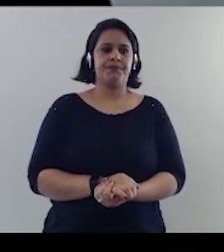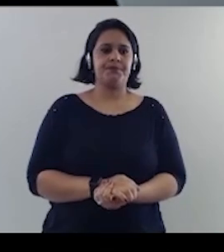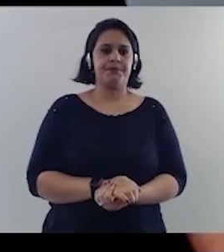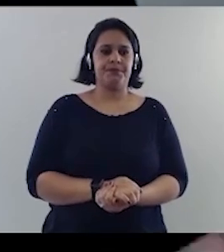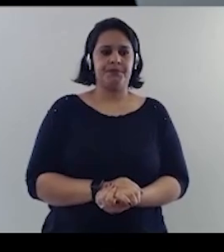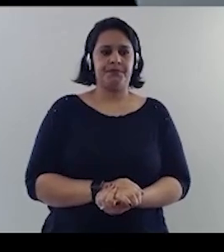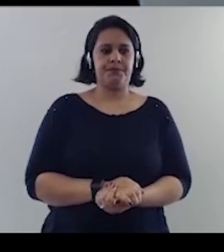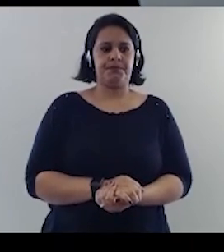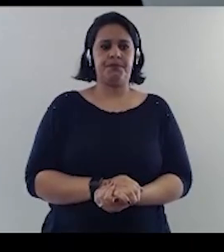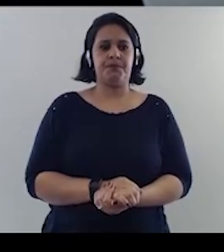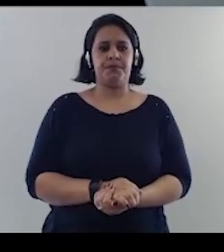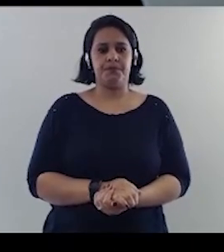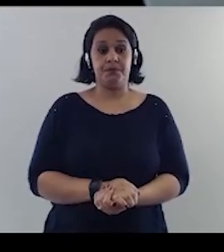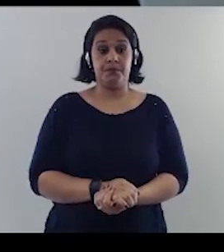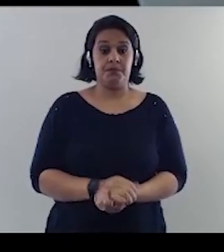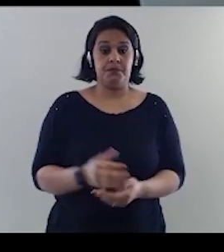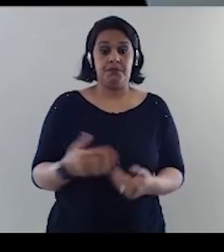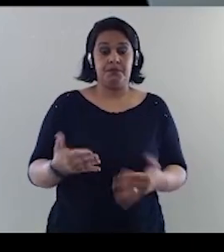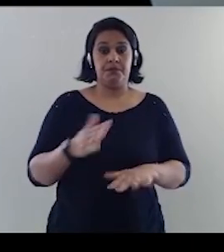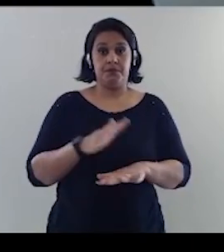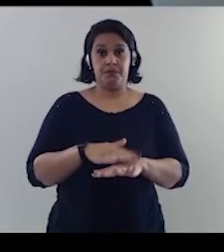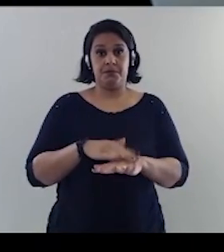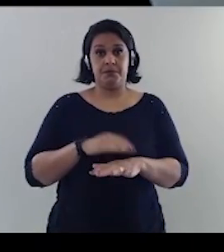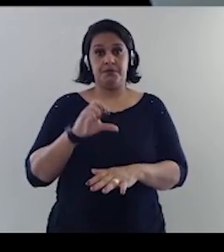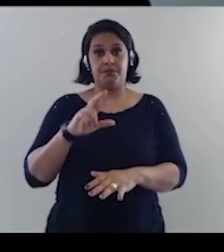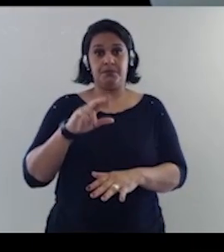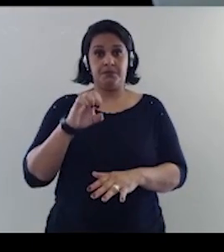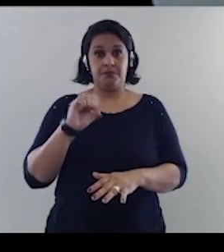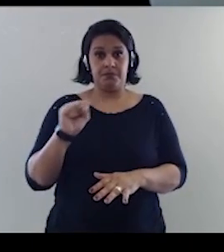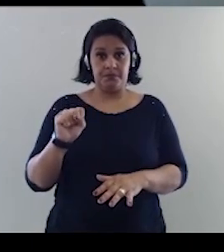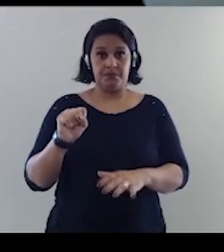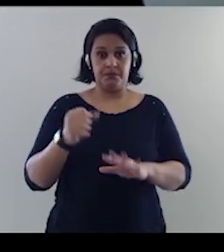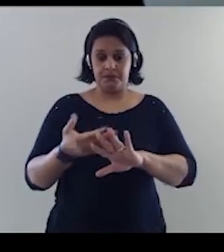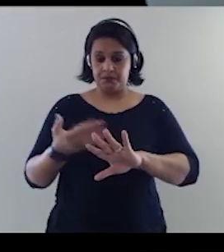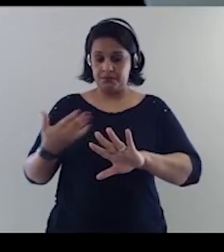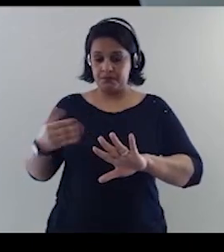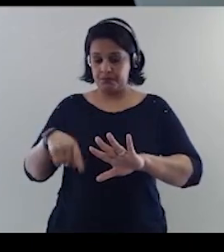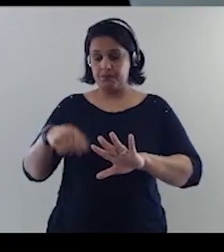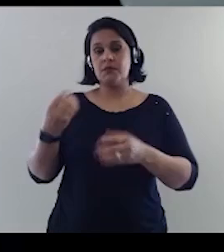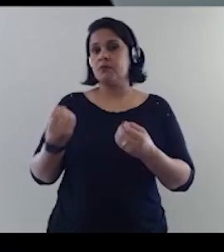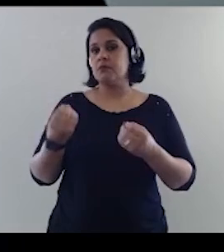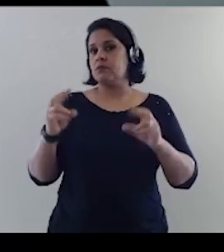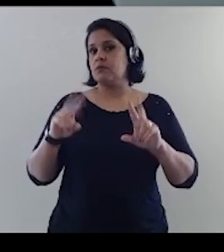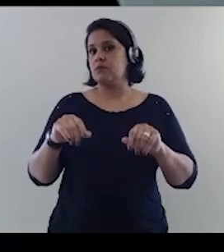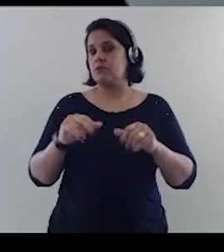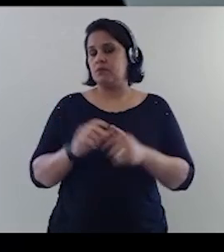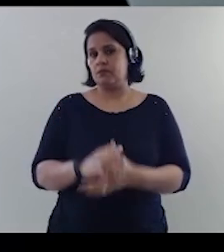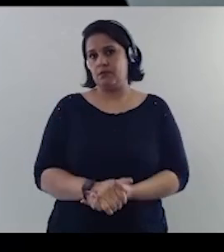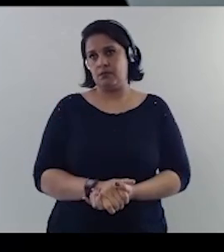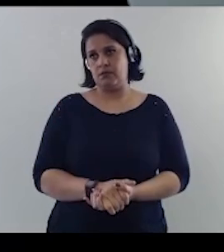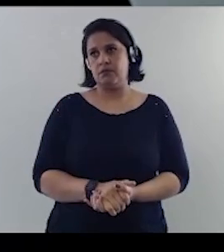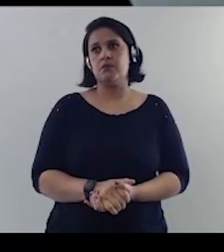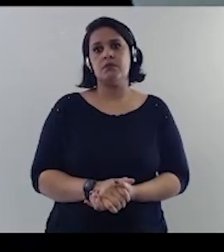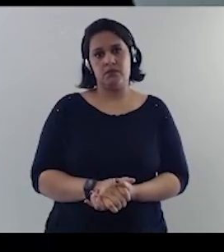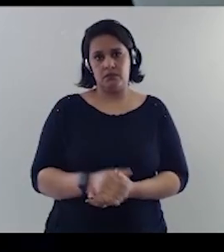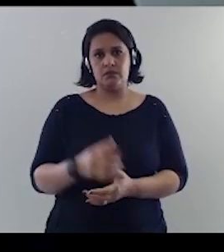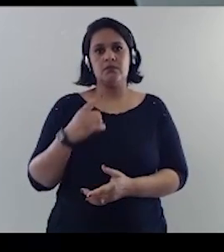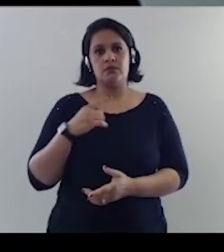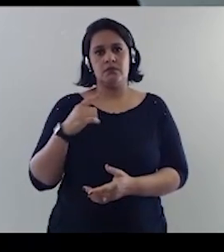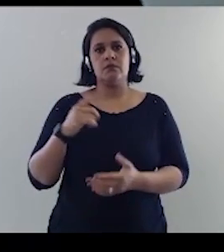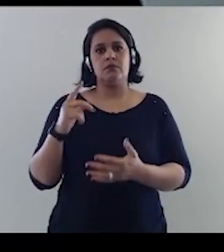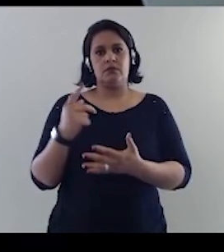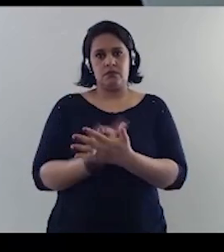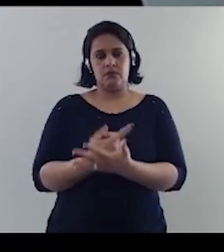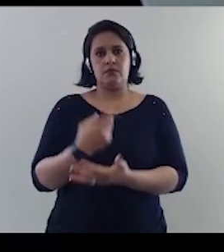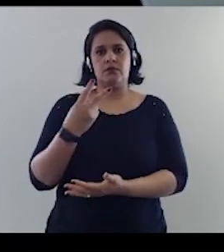quanto aos precedentes em tempo de crise, porque isto parece-me ser uma matéria importante. Como sabem, Portugal teve uma crise financeira gravíssima